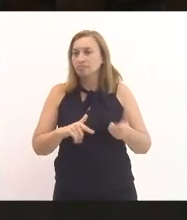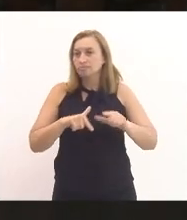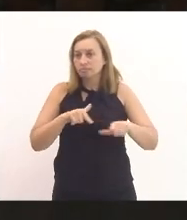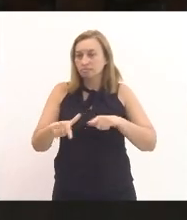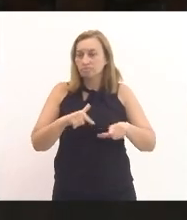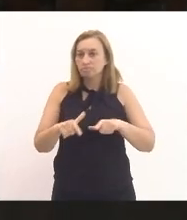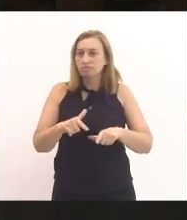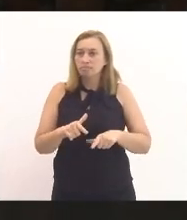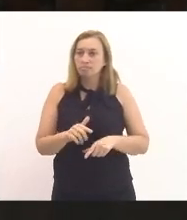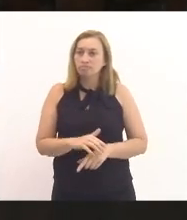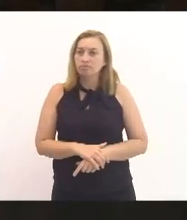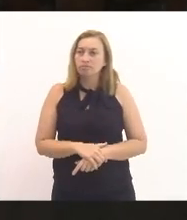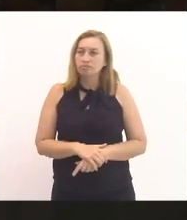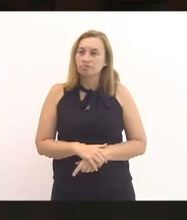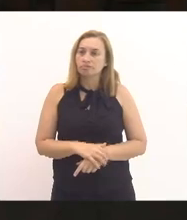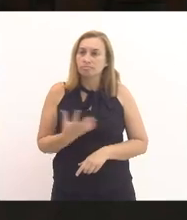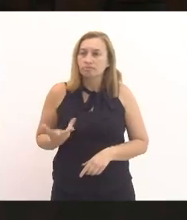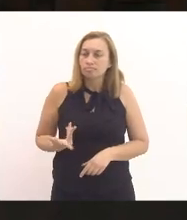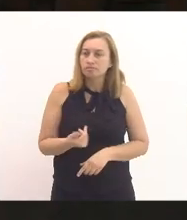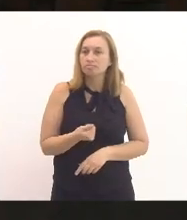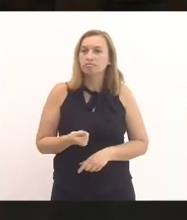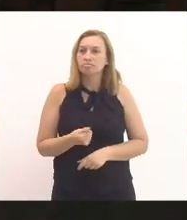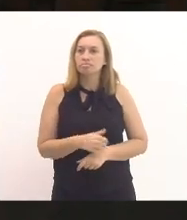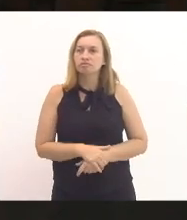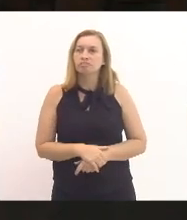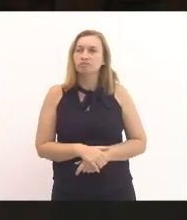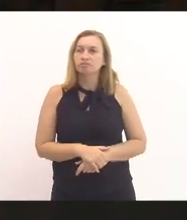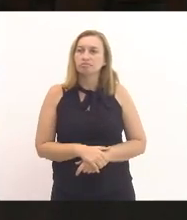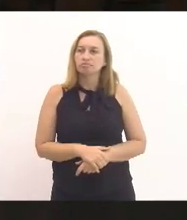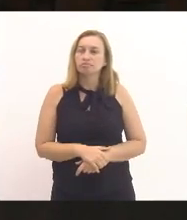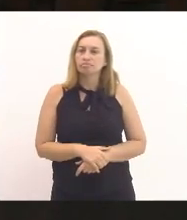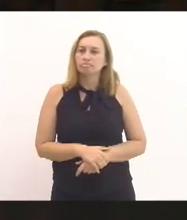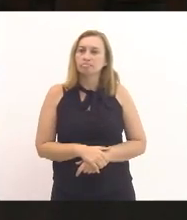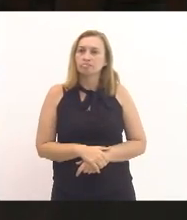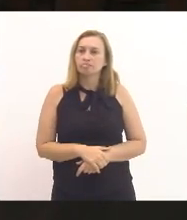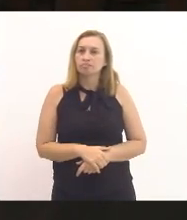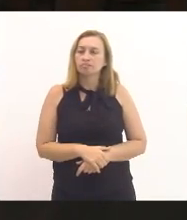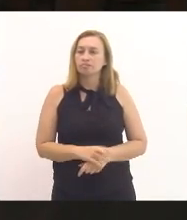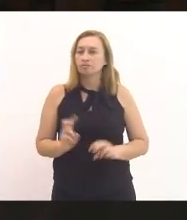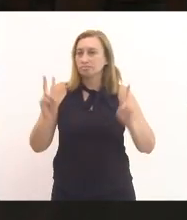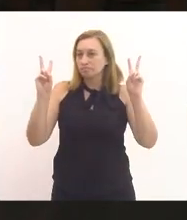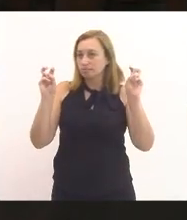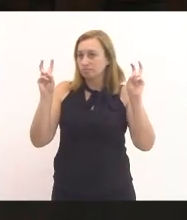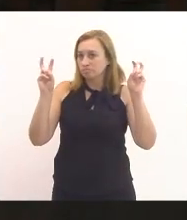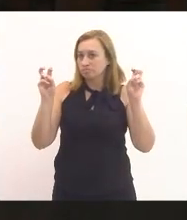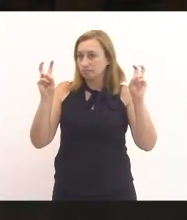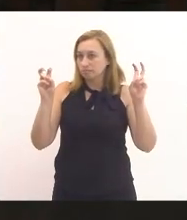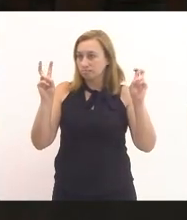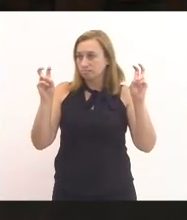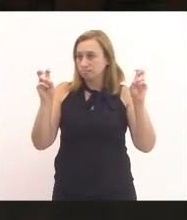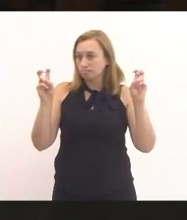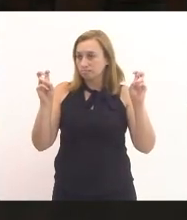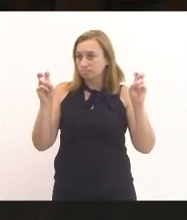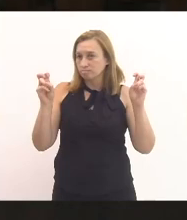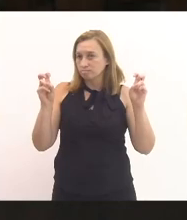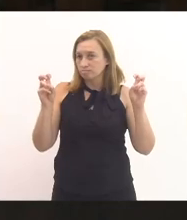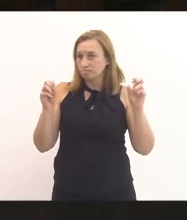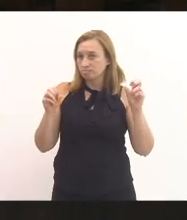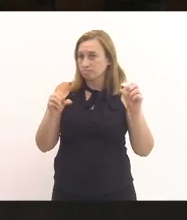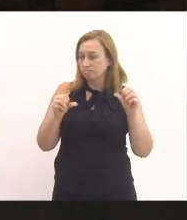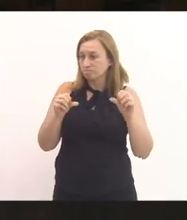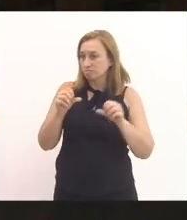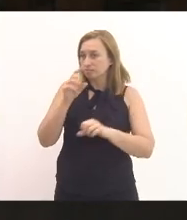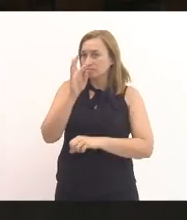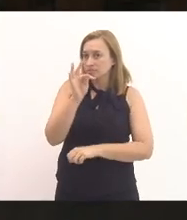levaria sua máxima eficiência sem estar de matérias transversais nome é